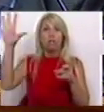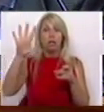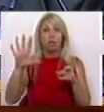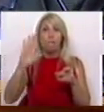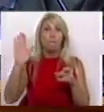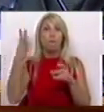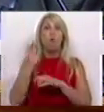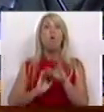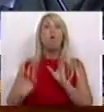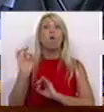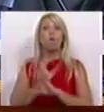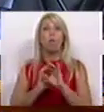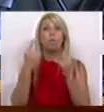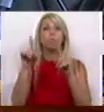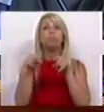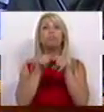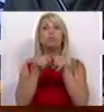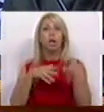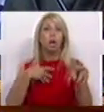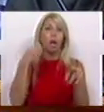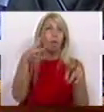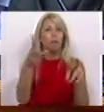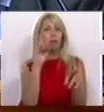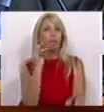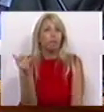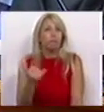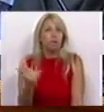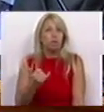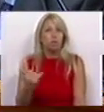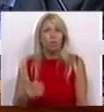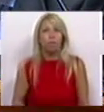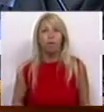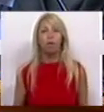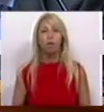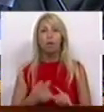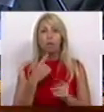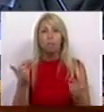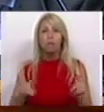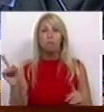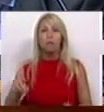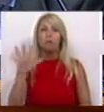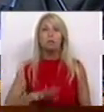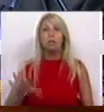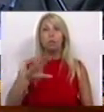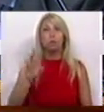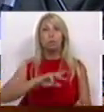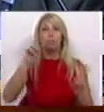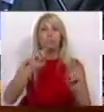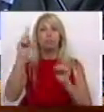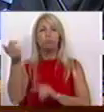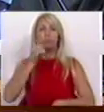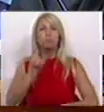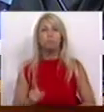particularmente a Europa, tenha uma política de lamento e de faz de conta. Repetem-se casos de imigração ilegal perante